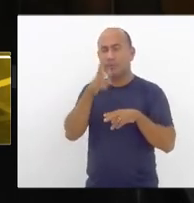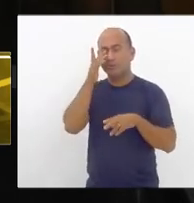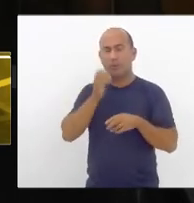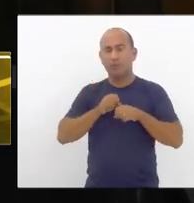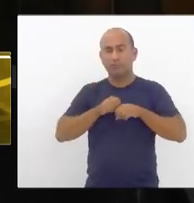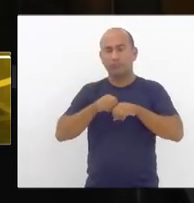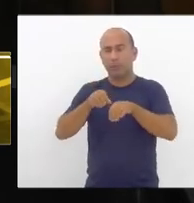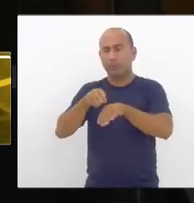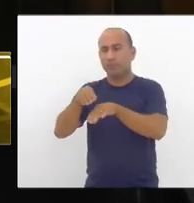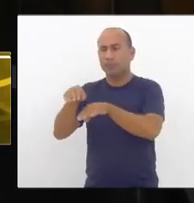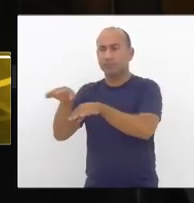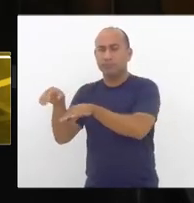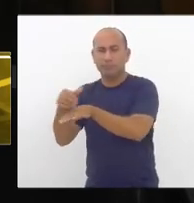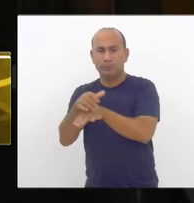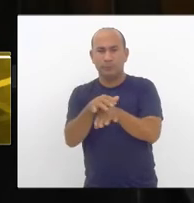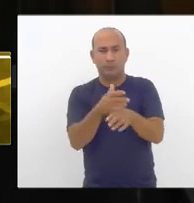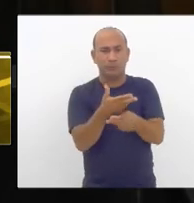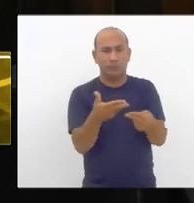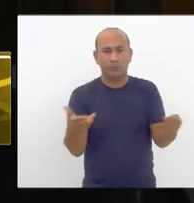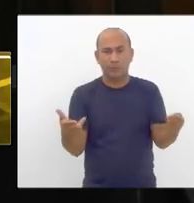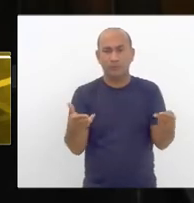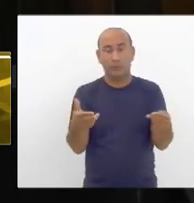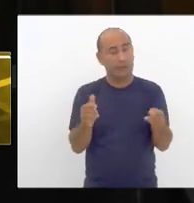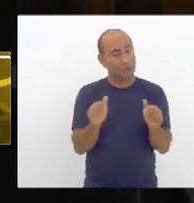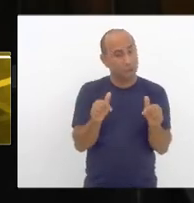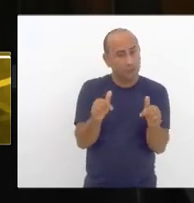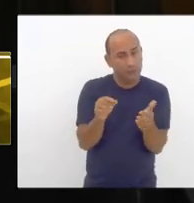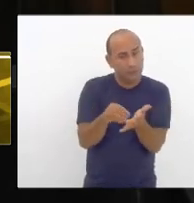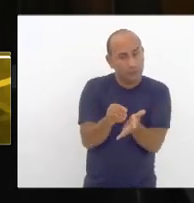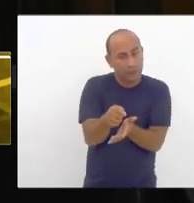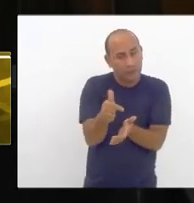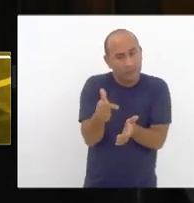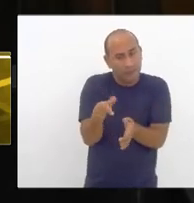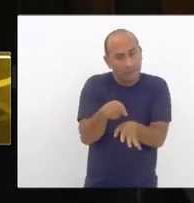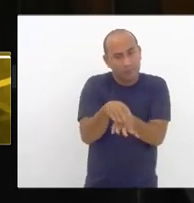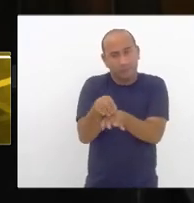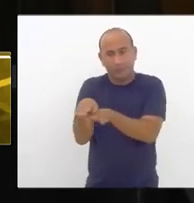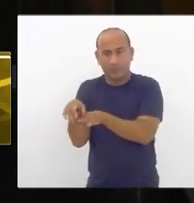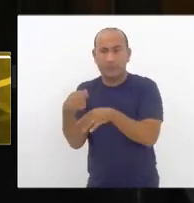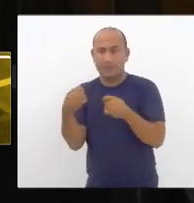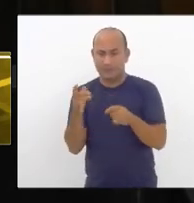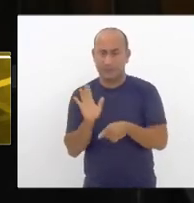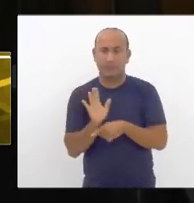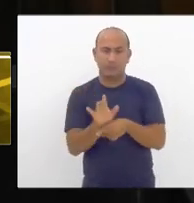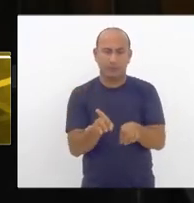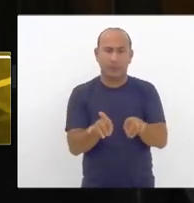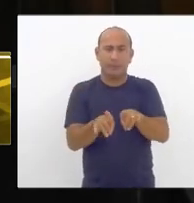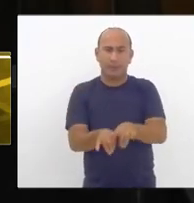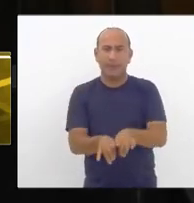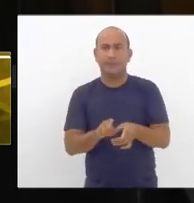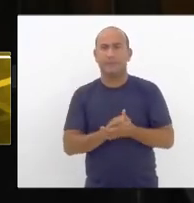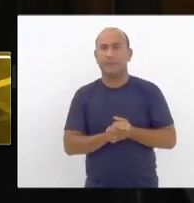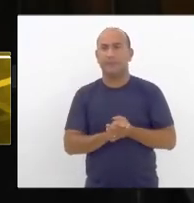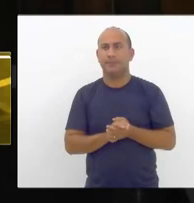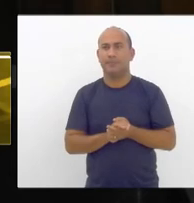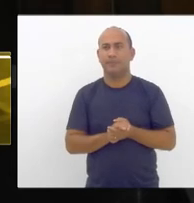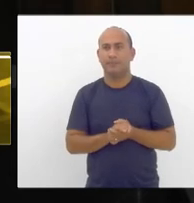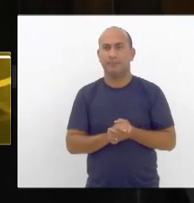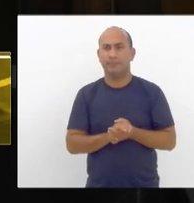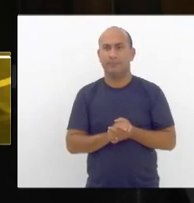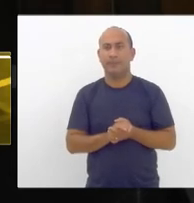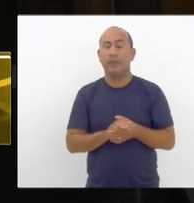não existe nosso negócio nosso negócio não opera sem distribuidores simples assim né Assim como não opera sem a indústria também